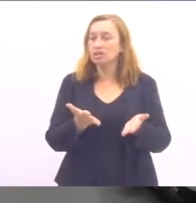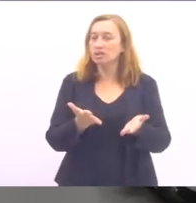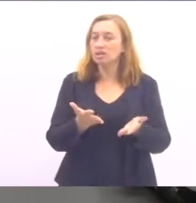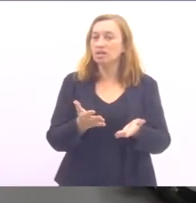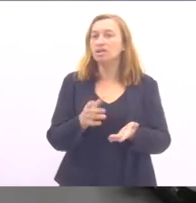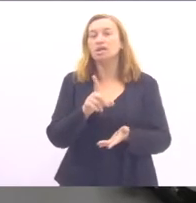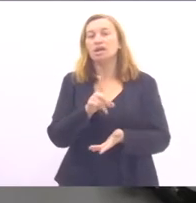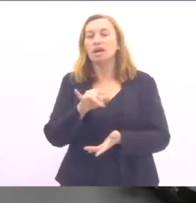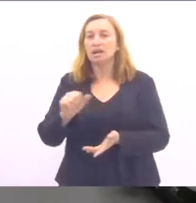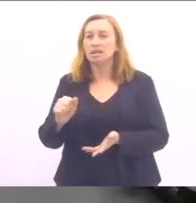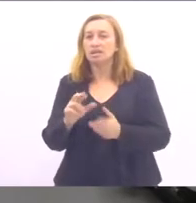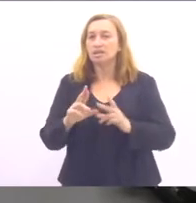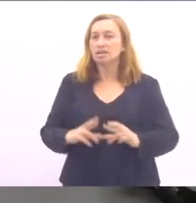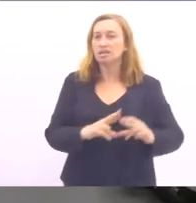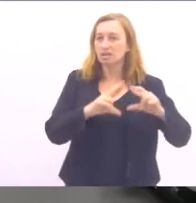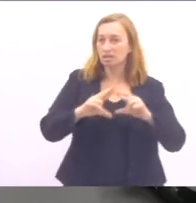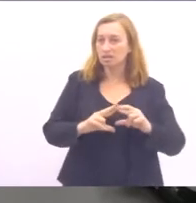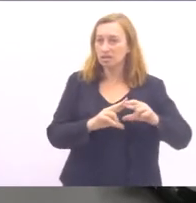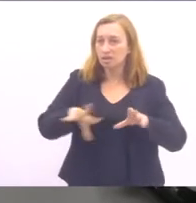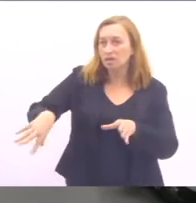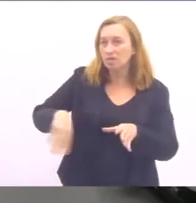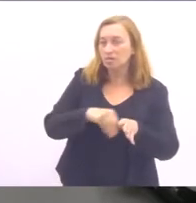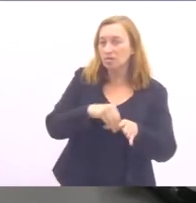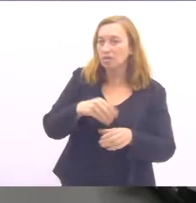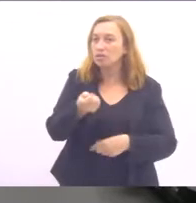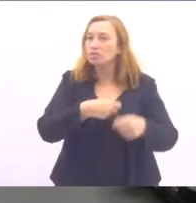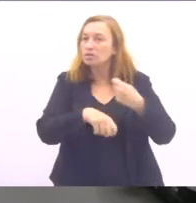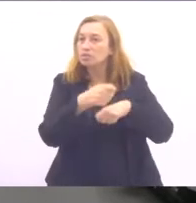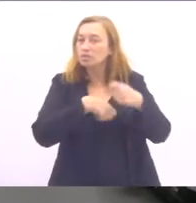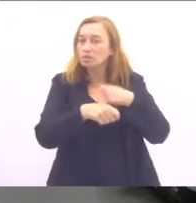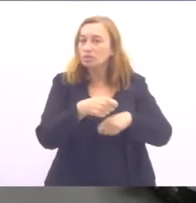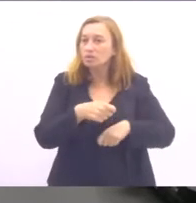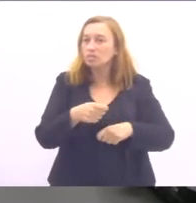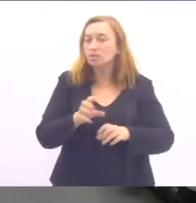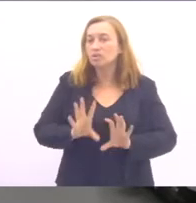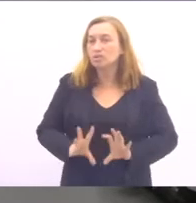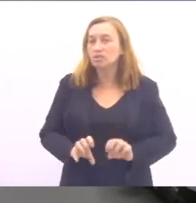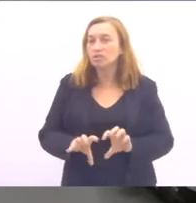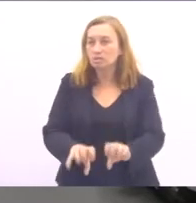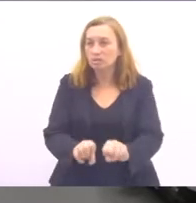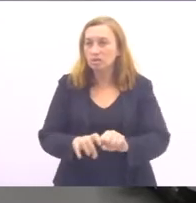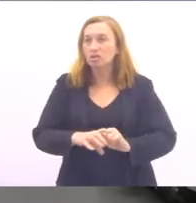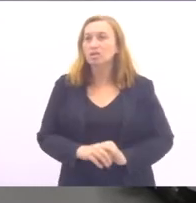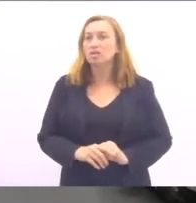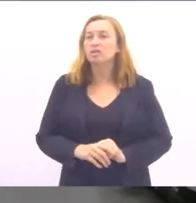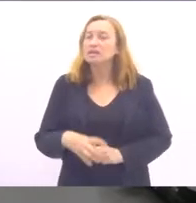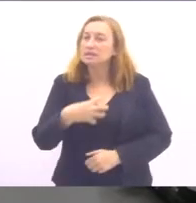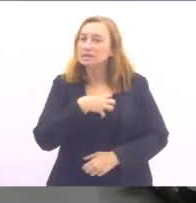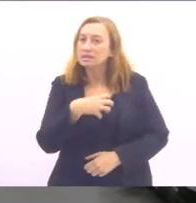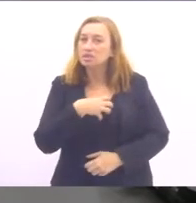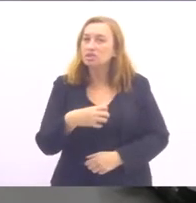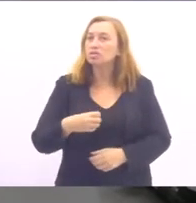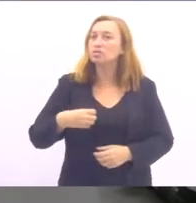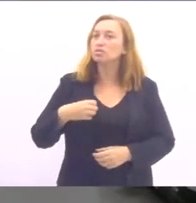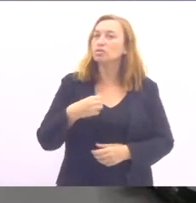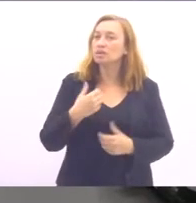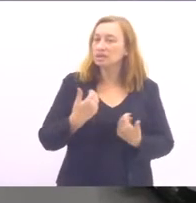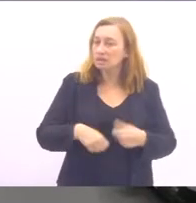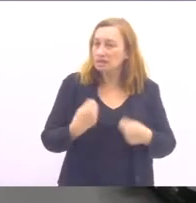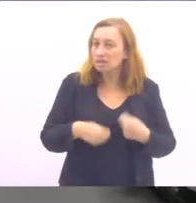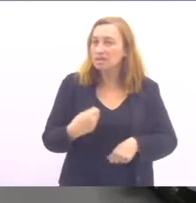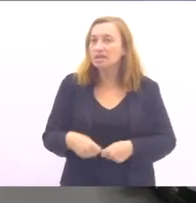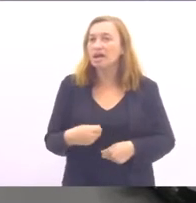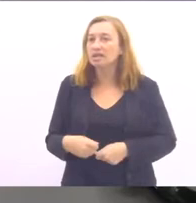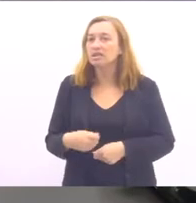de reciclagem com a inclusão socioeconômica dos catadores. A gente sentiu muita falta e a necessidade